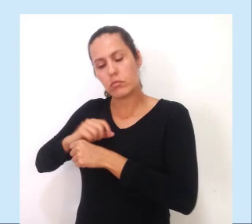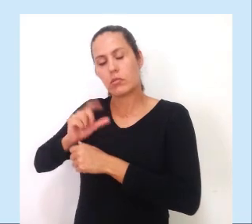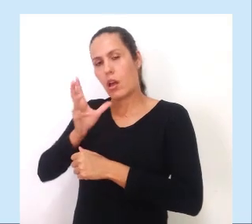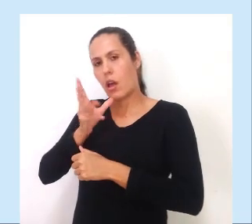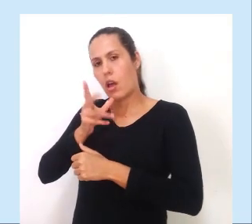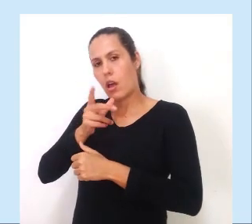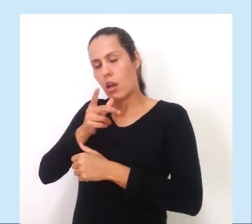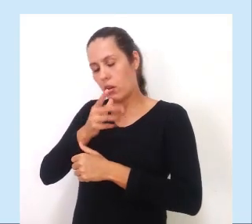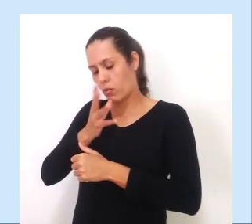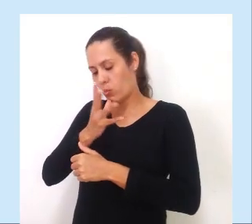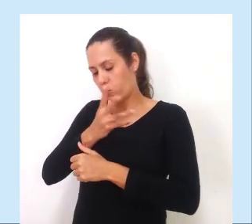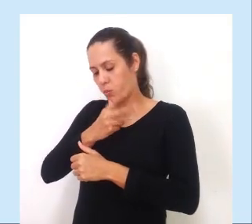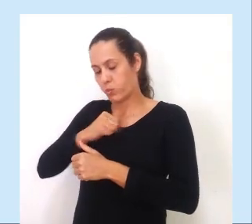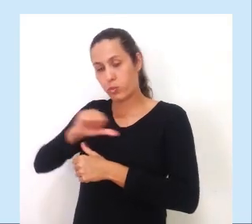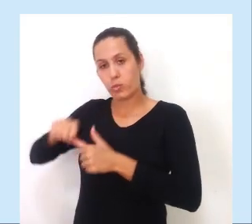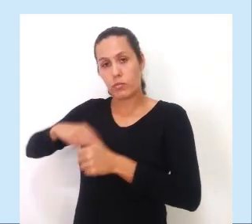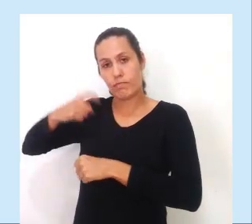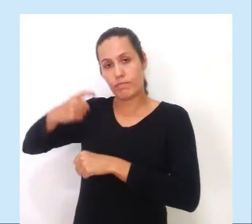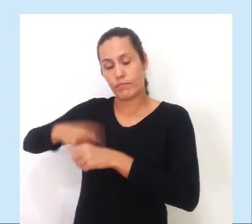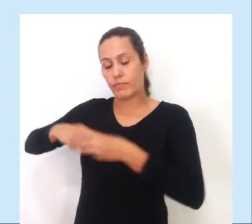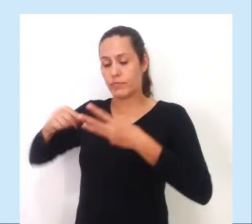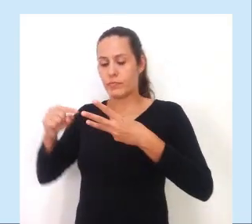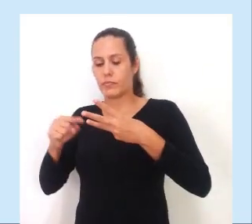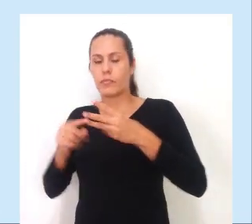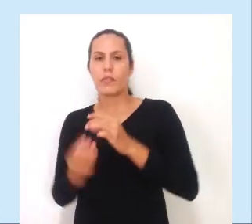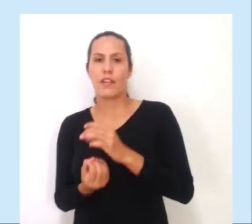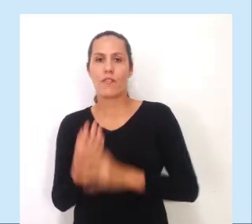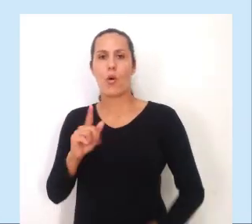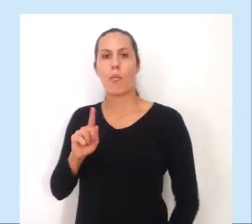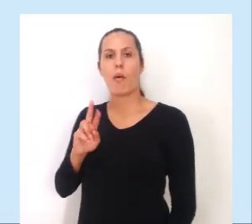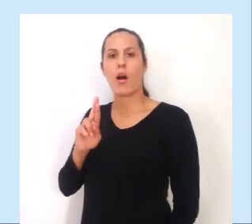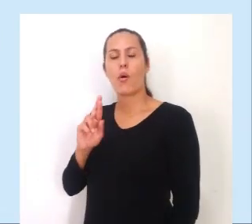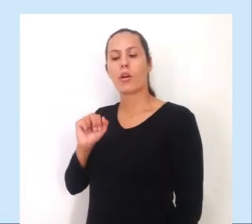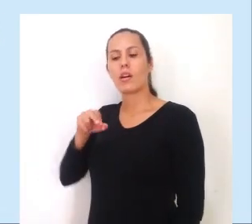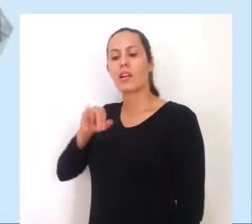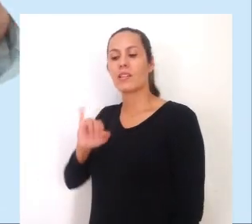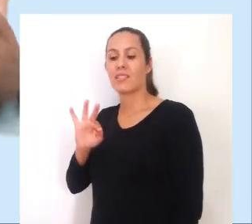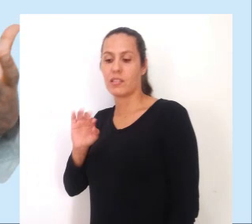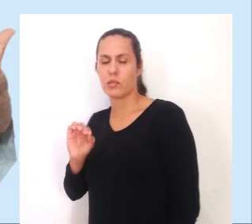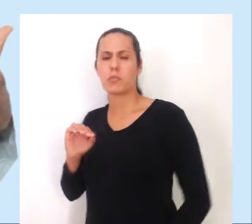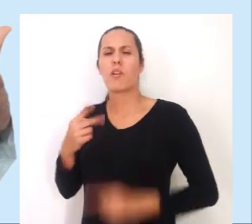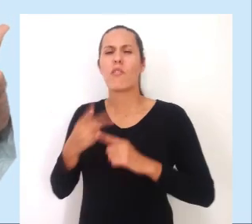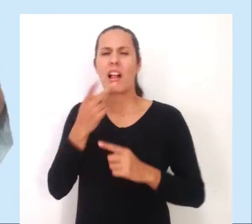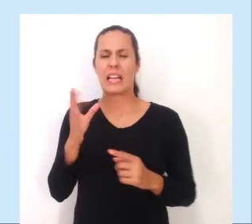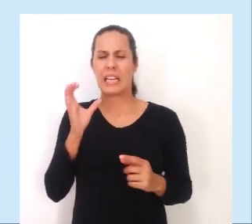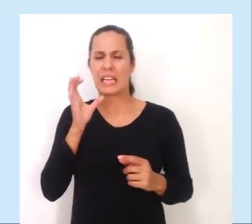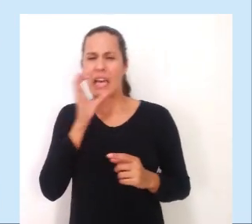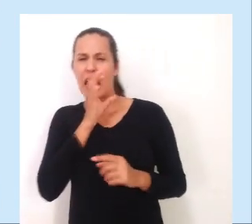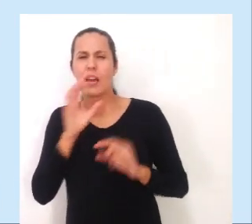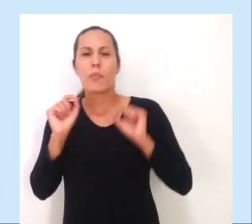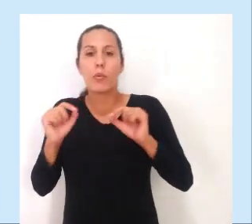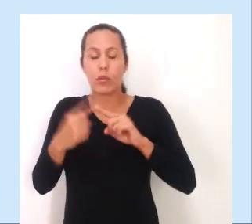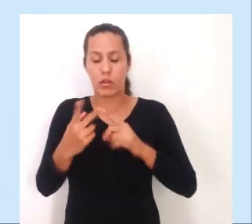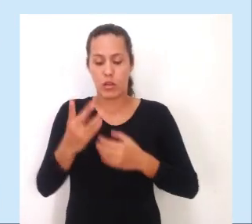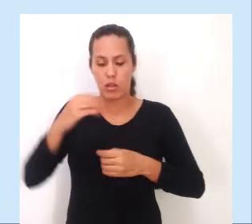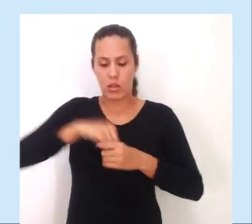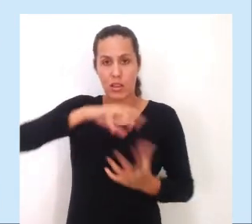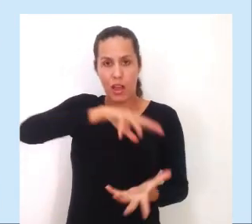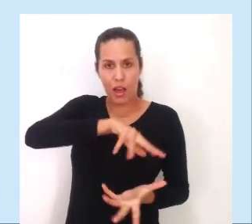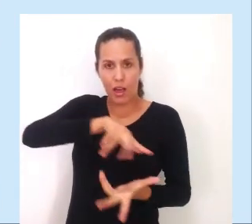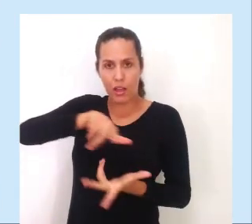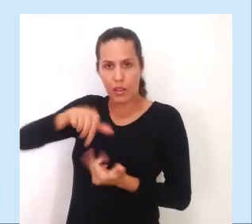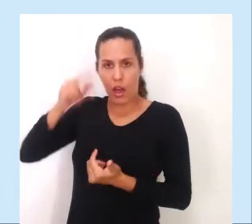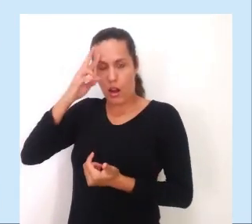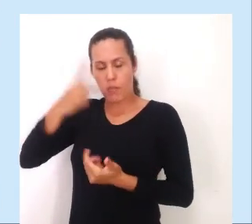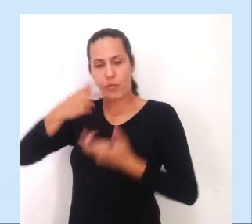por causa da temperatura, é por causa do calor. A nossa atmosfera ela vai ter uma temperatura e é lógico que lá no